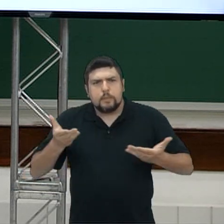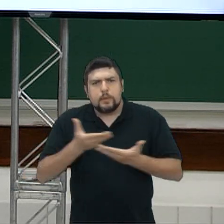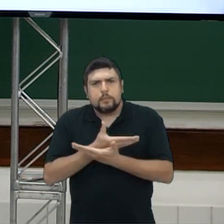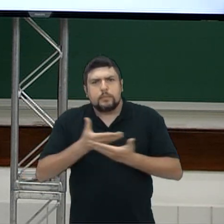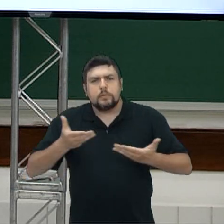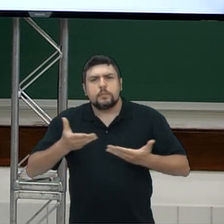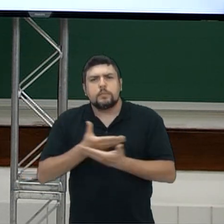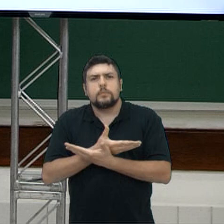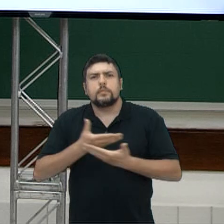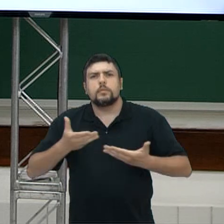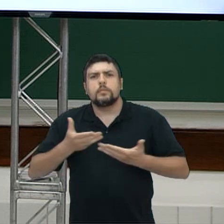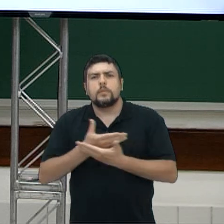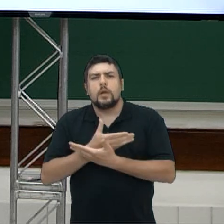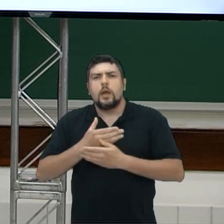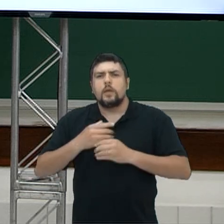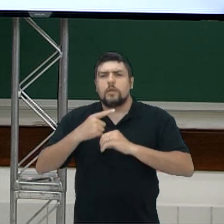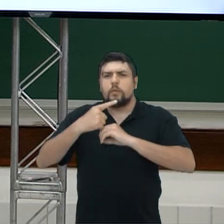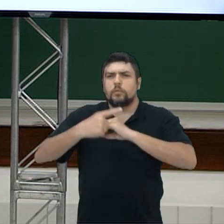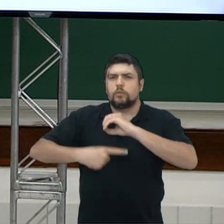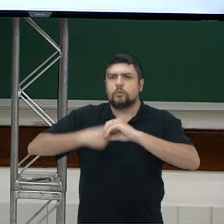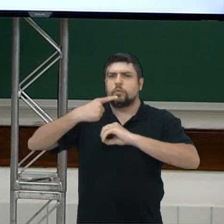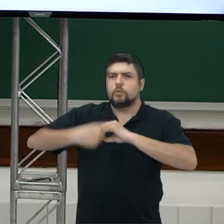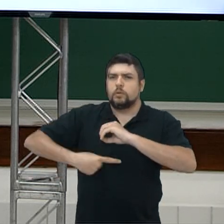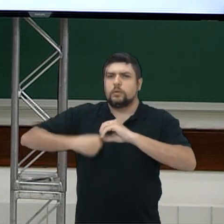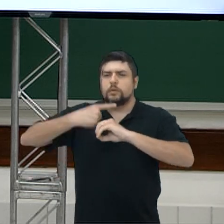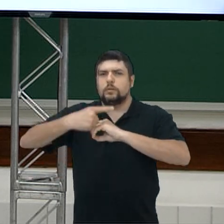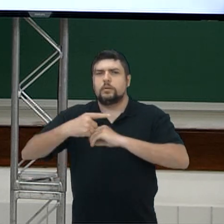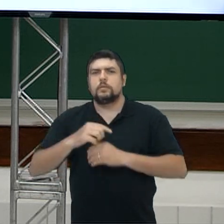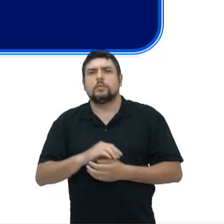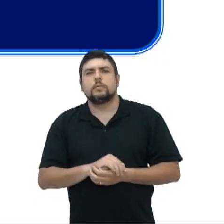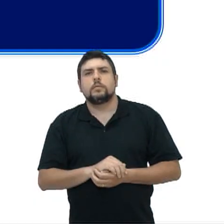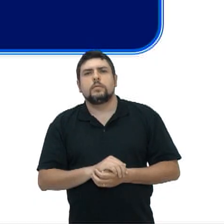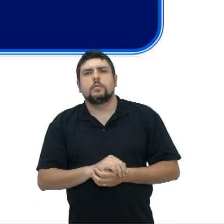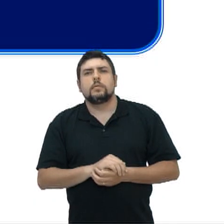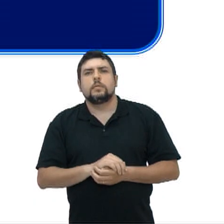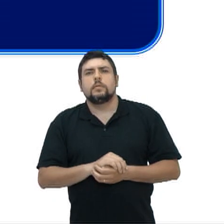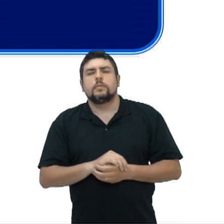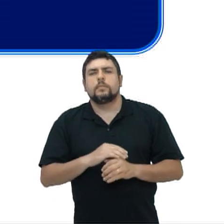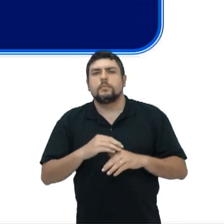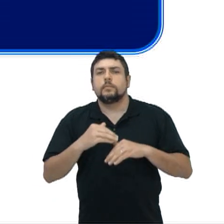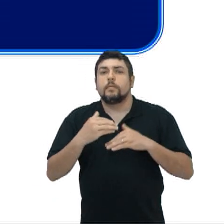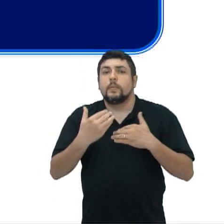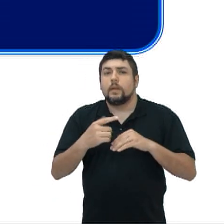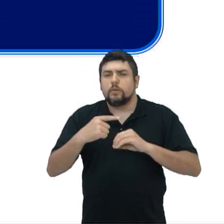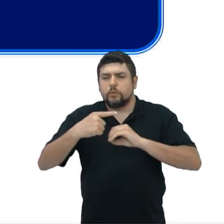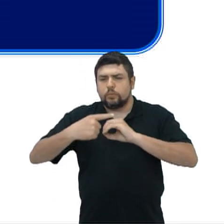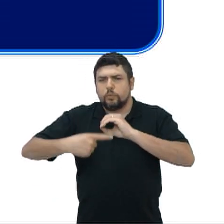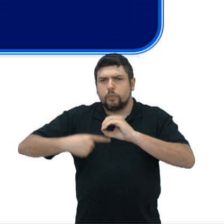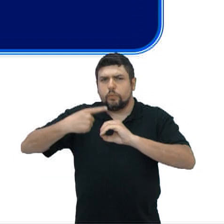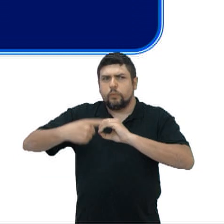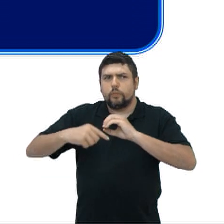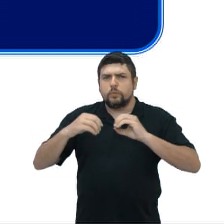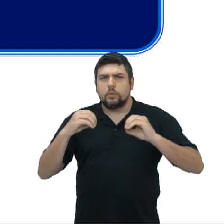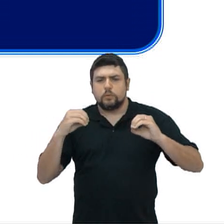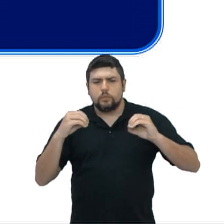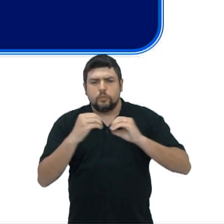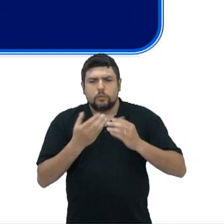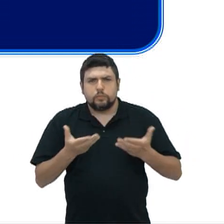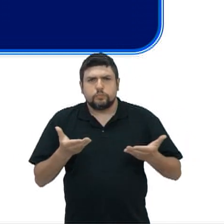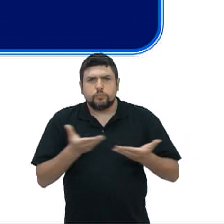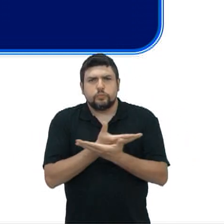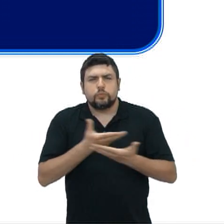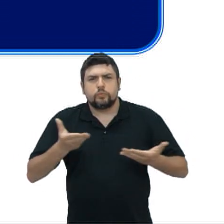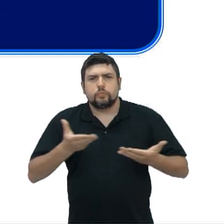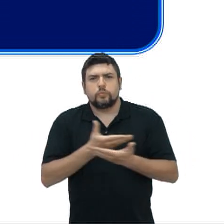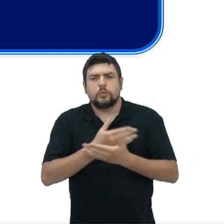compartilhamento de elétrons, certo? Então essa é a principal característica